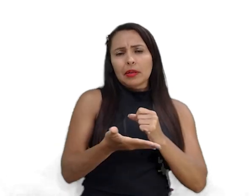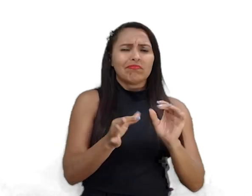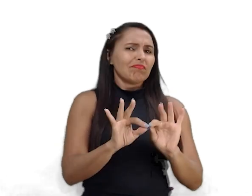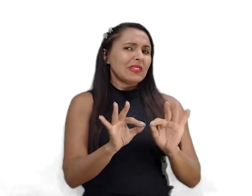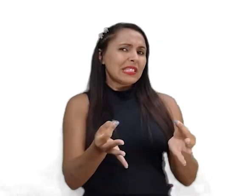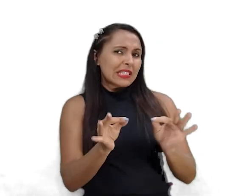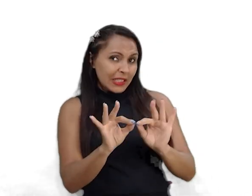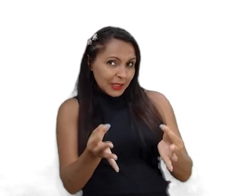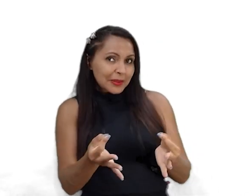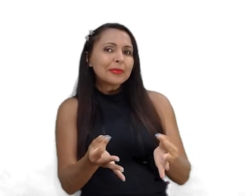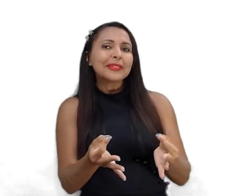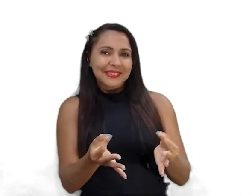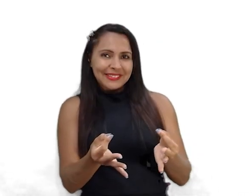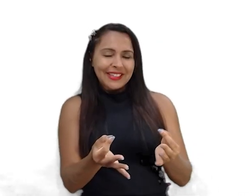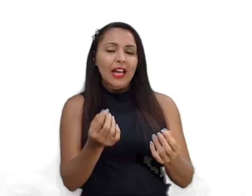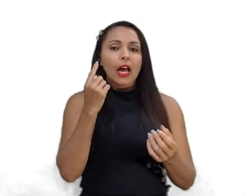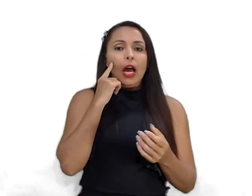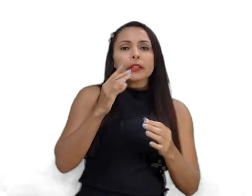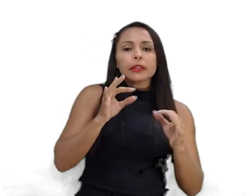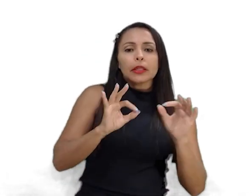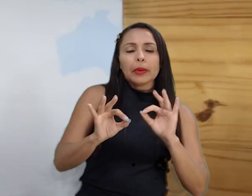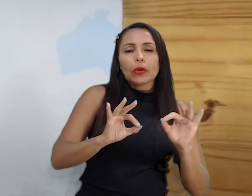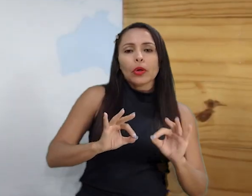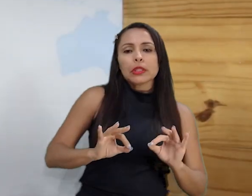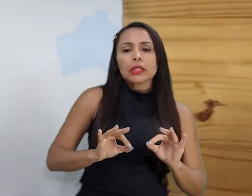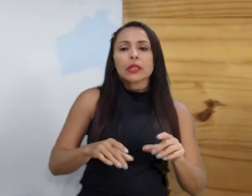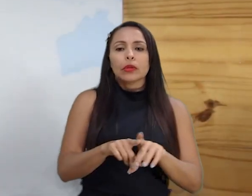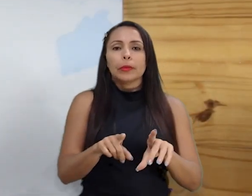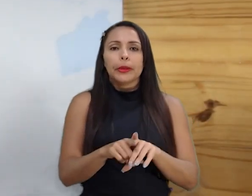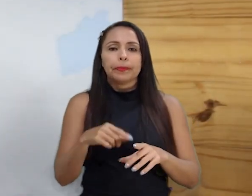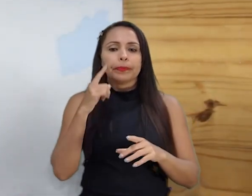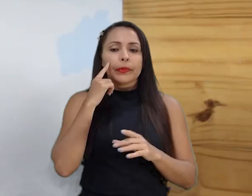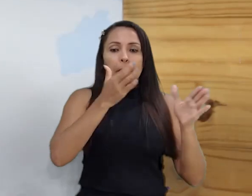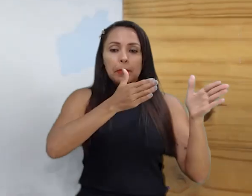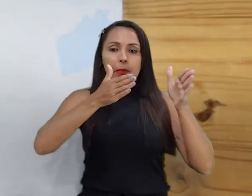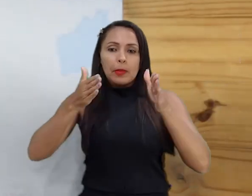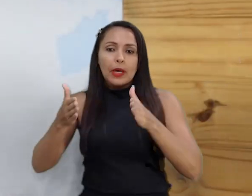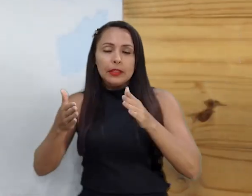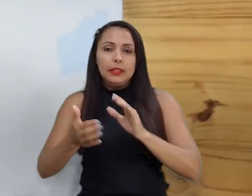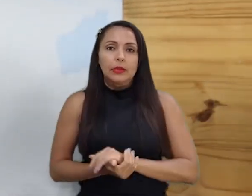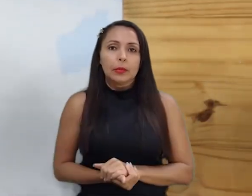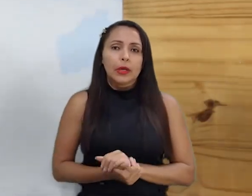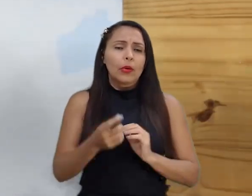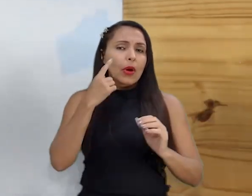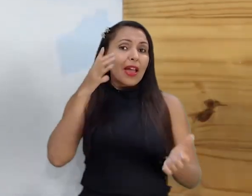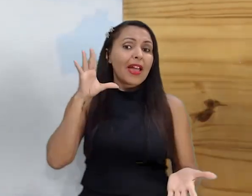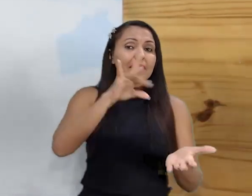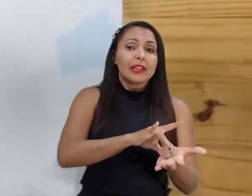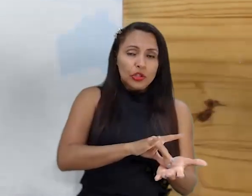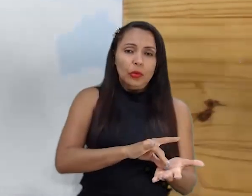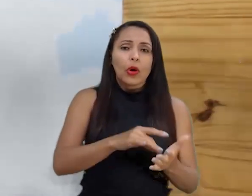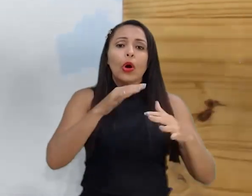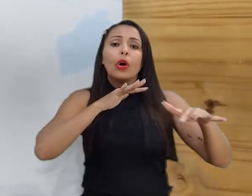cores mais simples, as formas geométricas. Agora passando para o surrealismo. O surrealismo